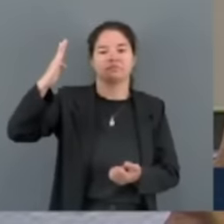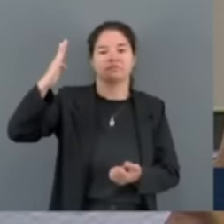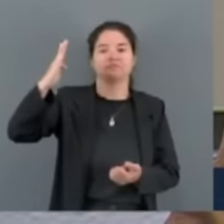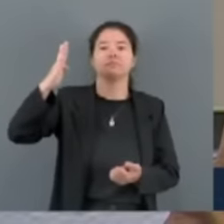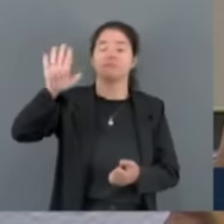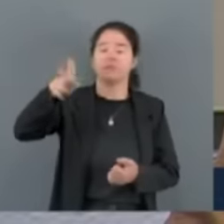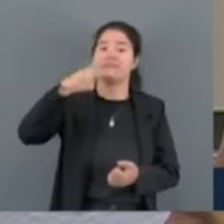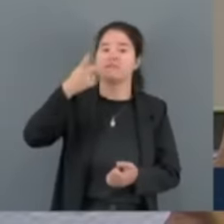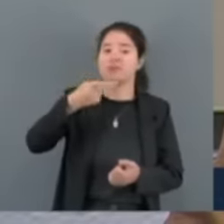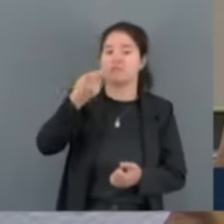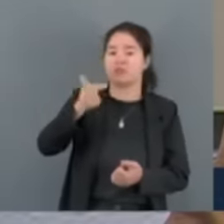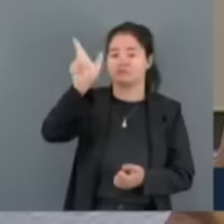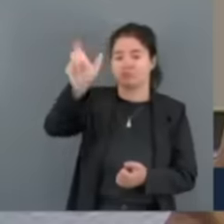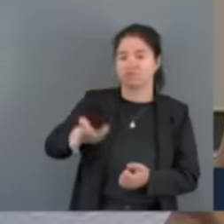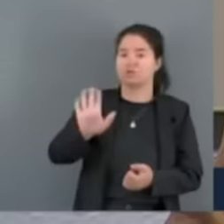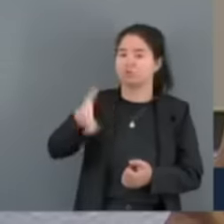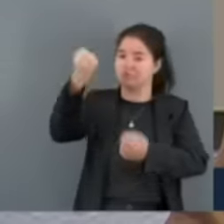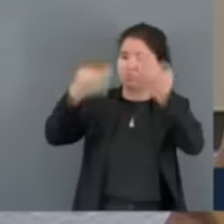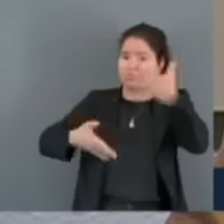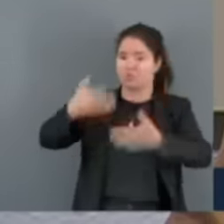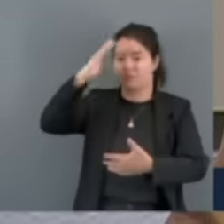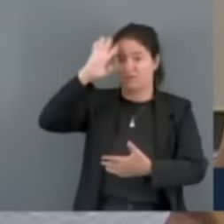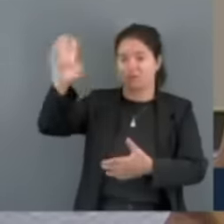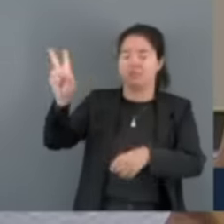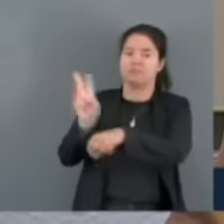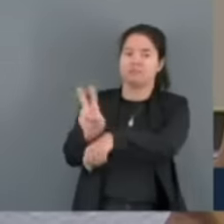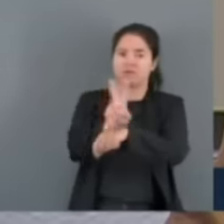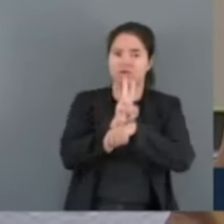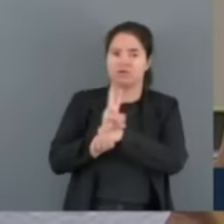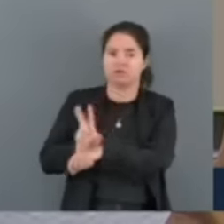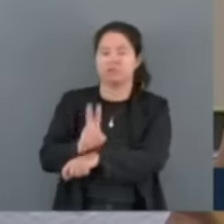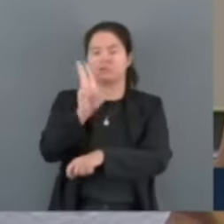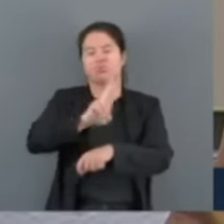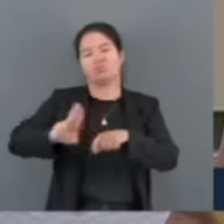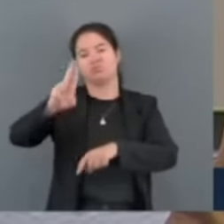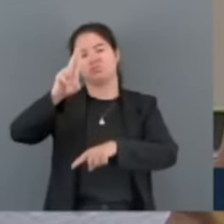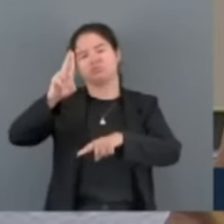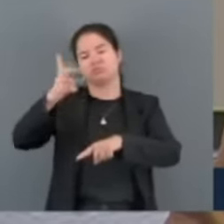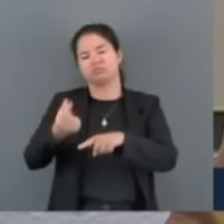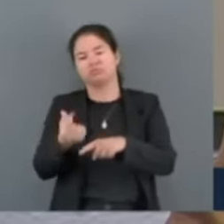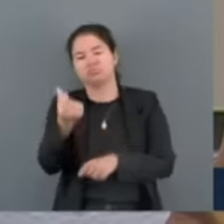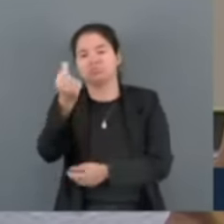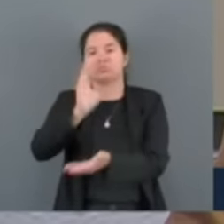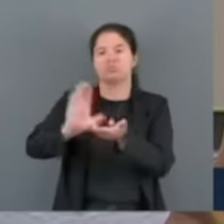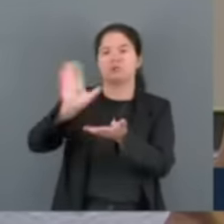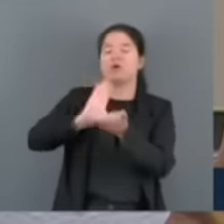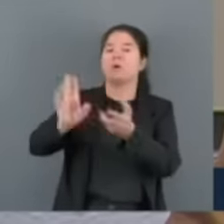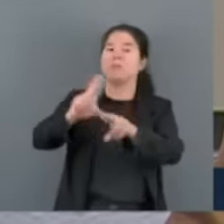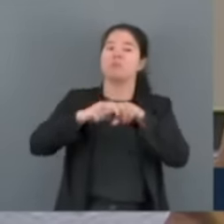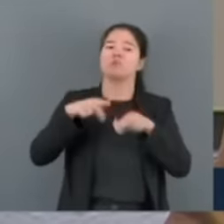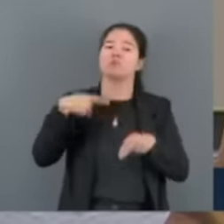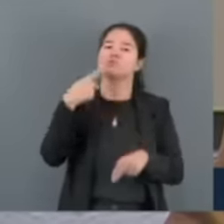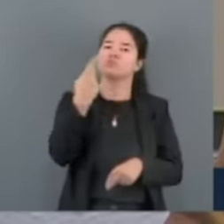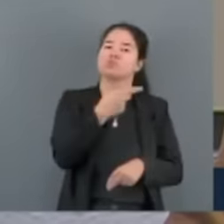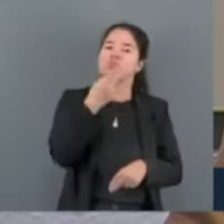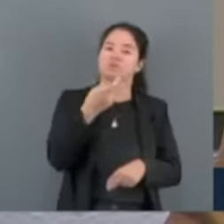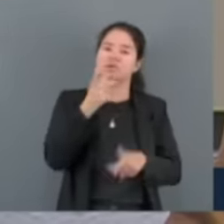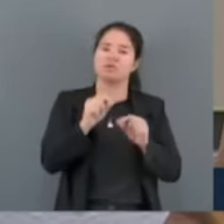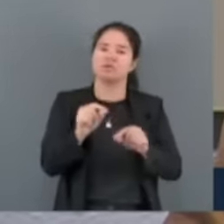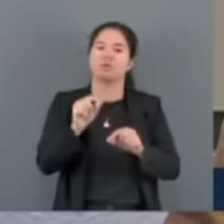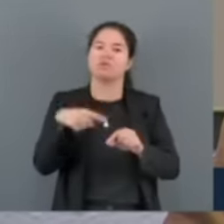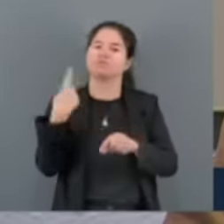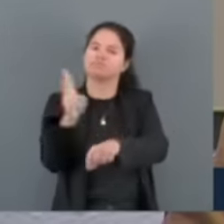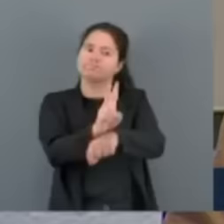coloca são fundamentais, a fiscalização sobre o uso dos recursos, para isso nós reforçamos a auditoria do